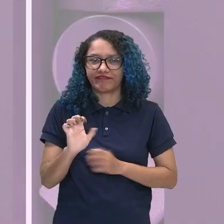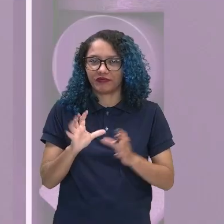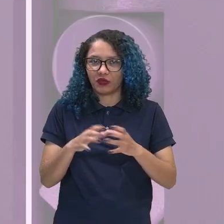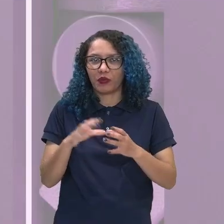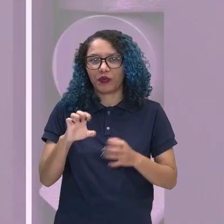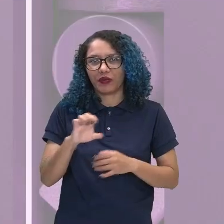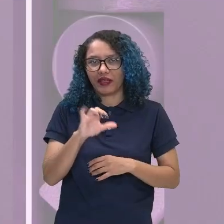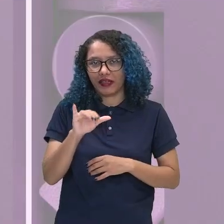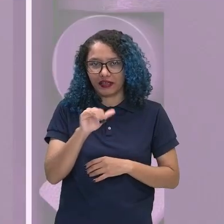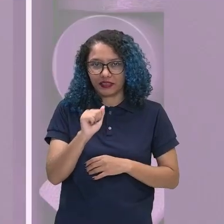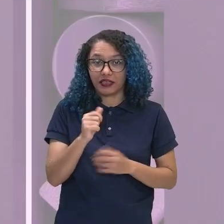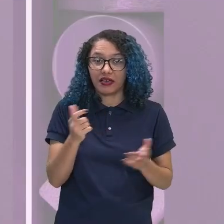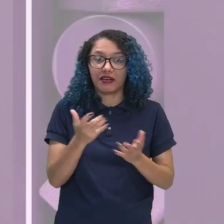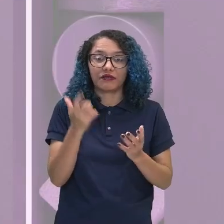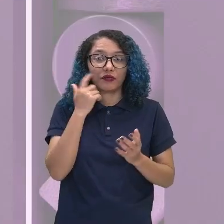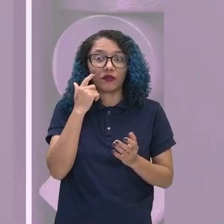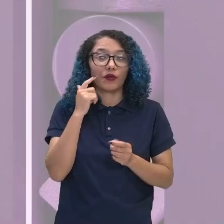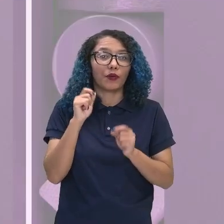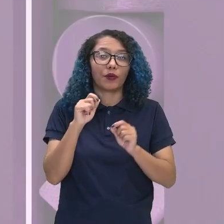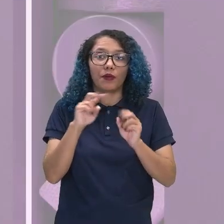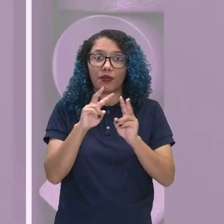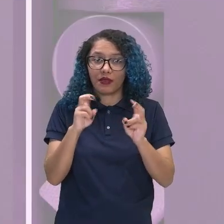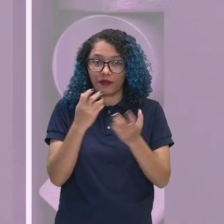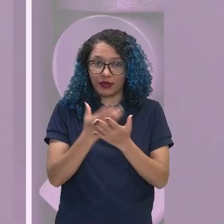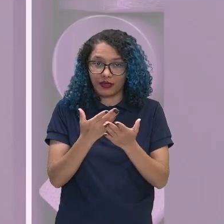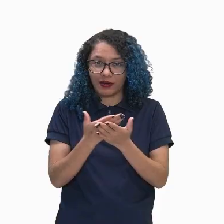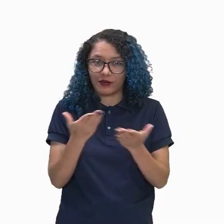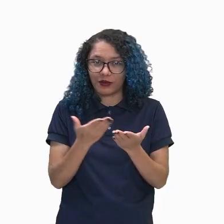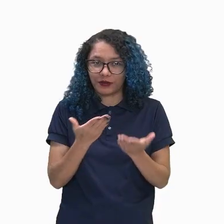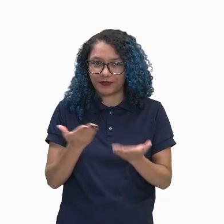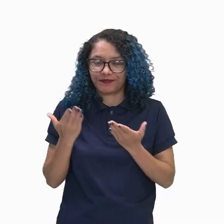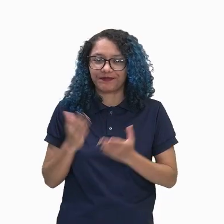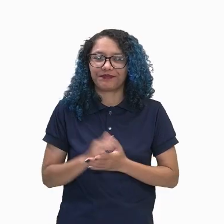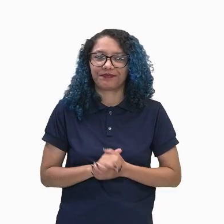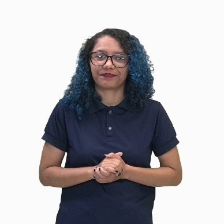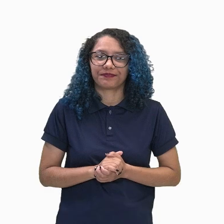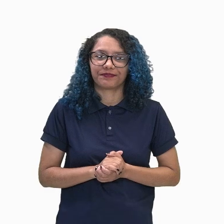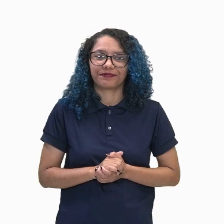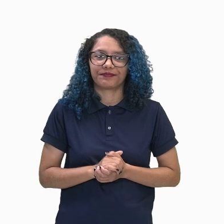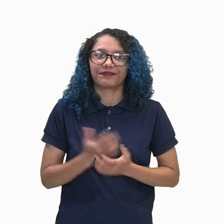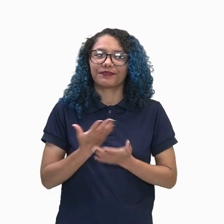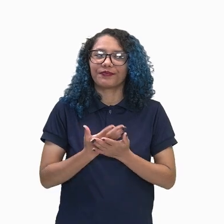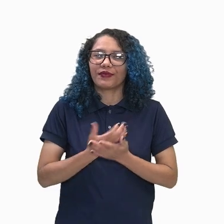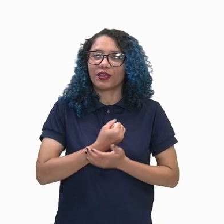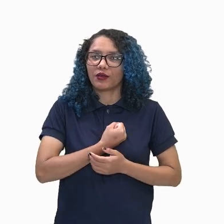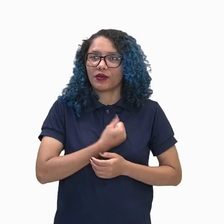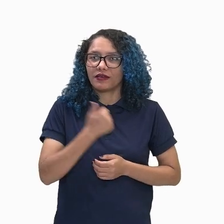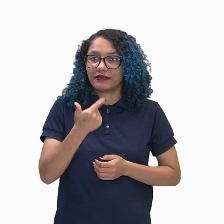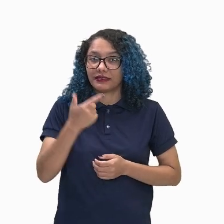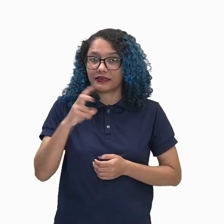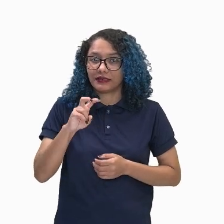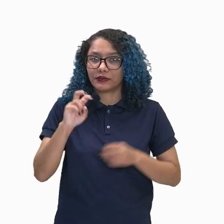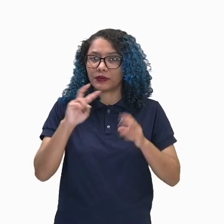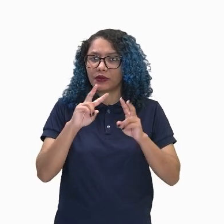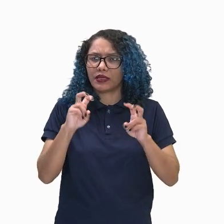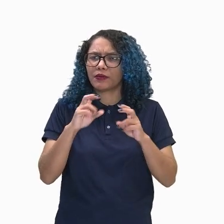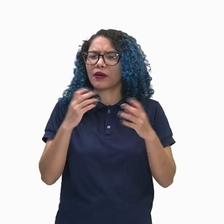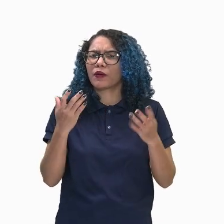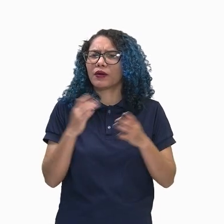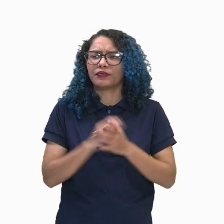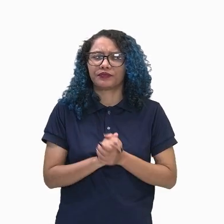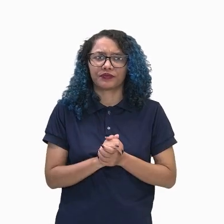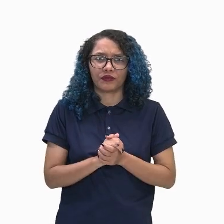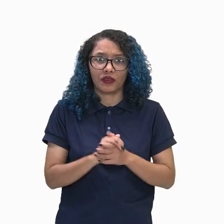etapa, e vem comigo então ver o que é que tem planejado para estudarmos juntos. A nossa aula de número 25 tem como objeto de